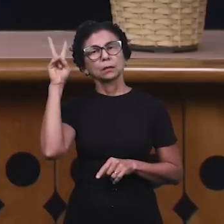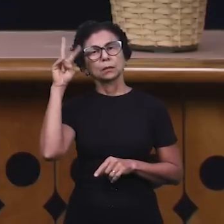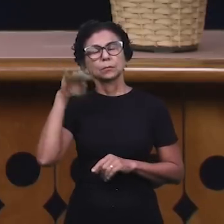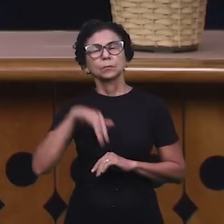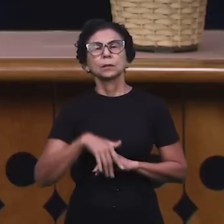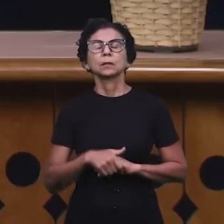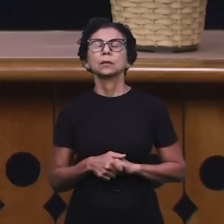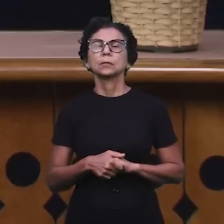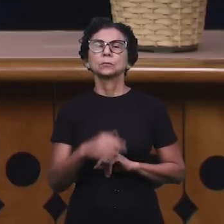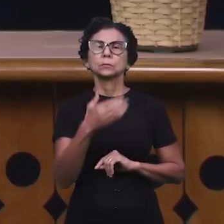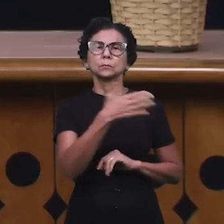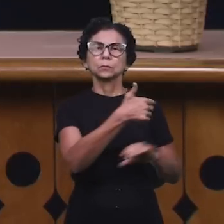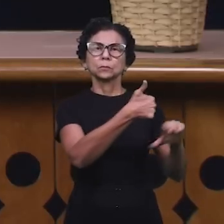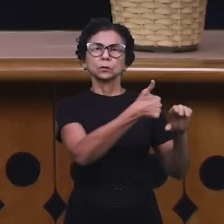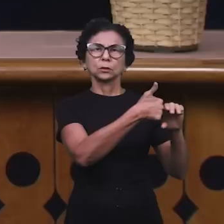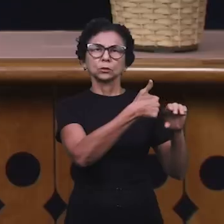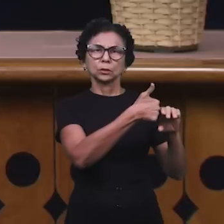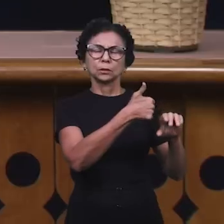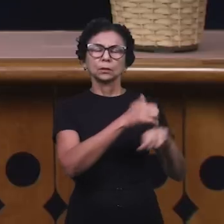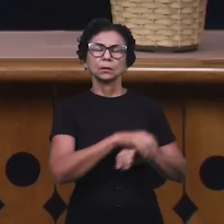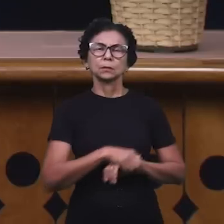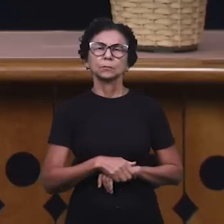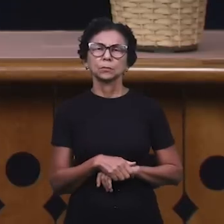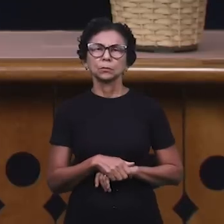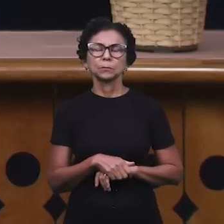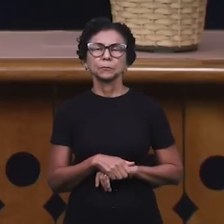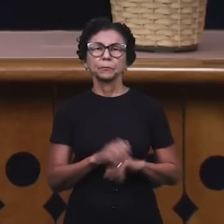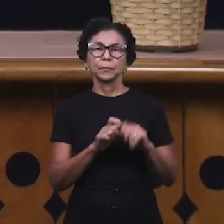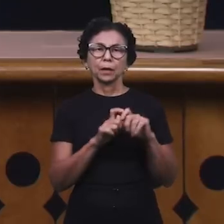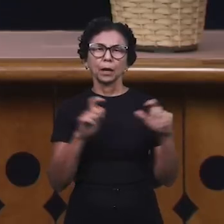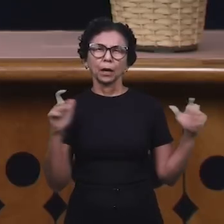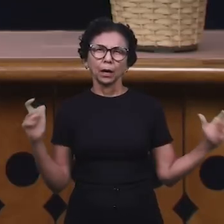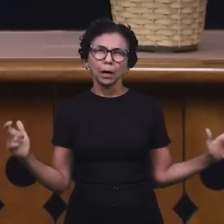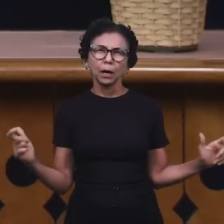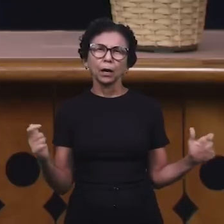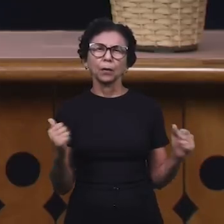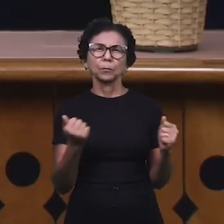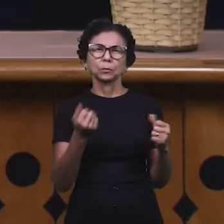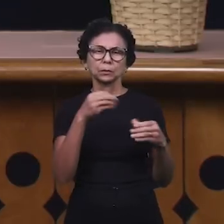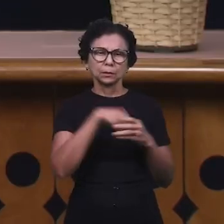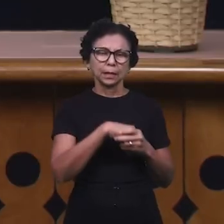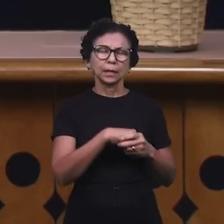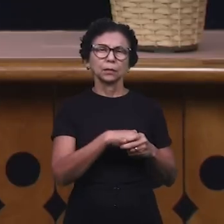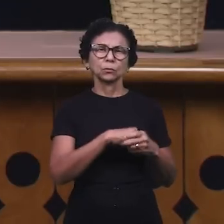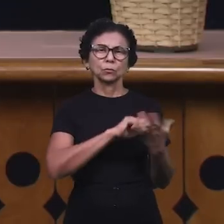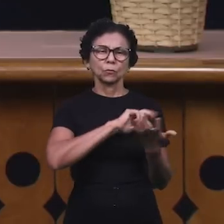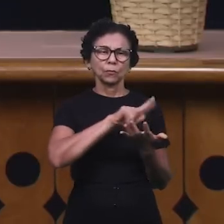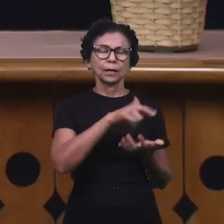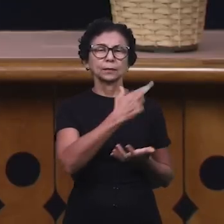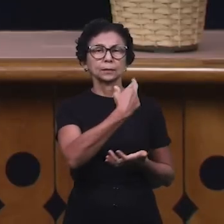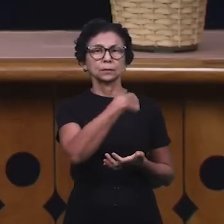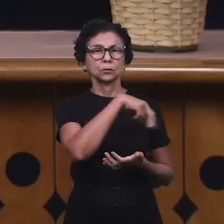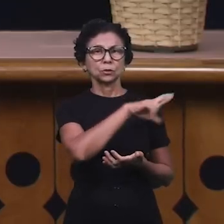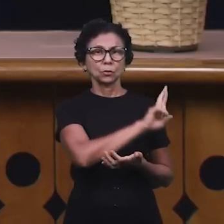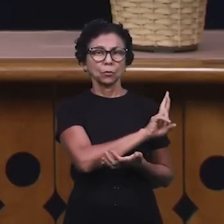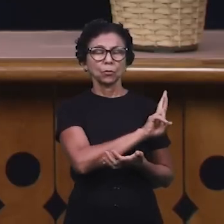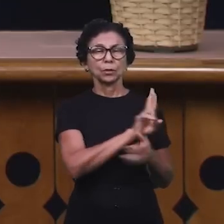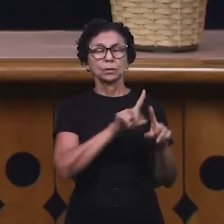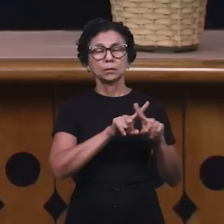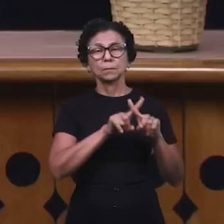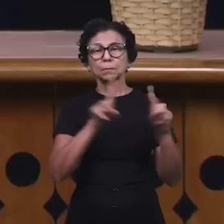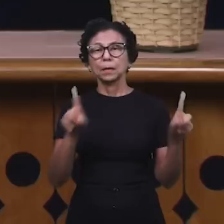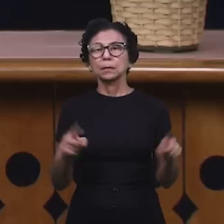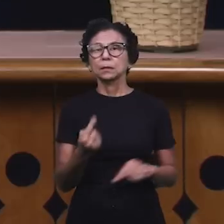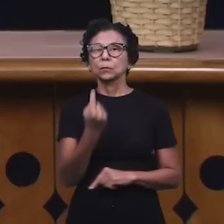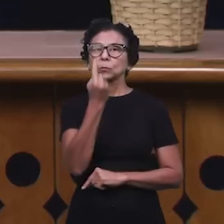como o cristianismo é muito grande, envolvendo várias religiões, mas existe